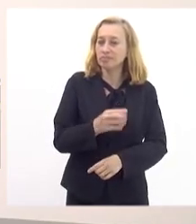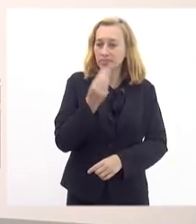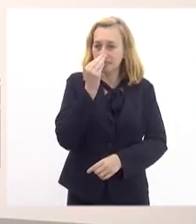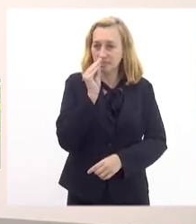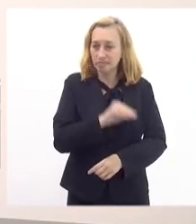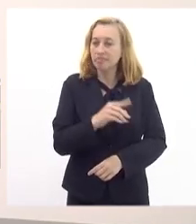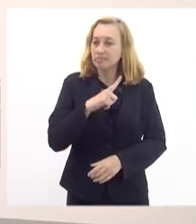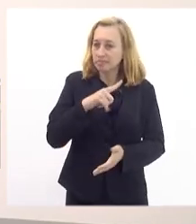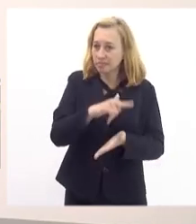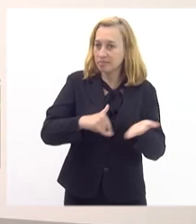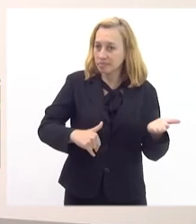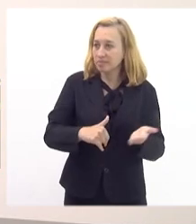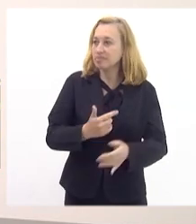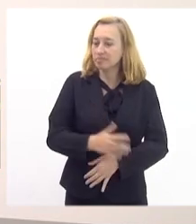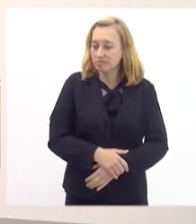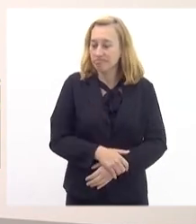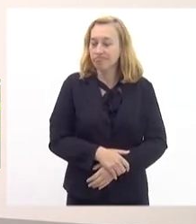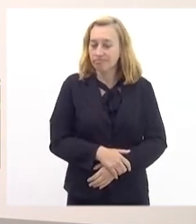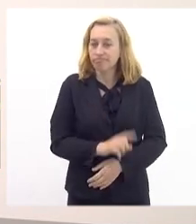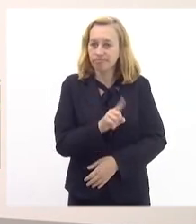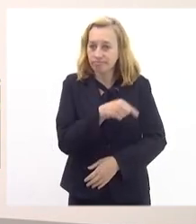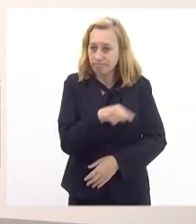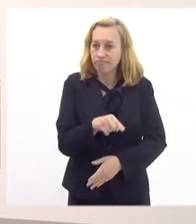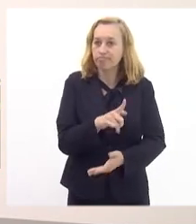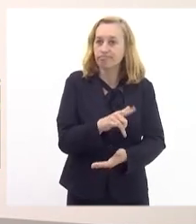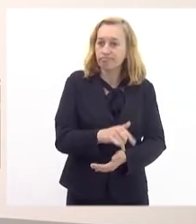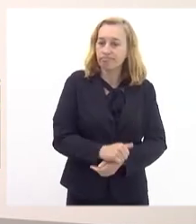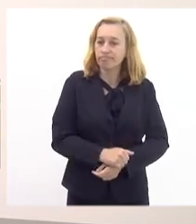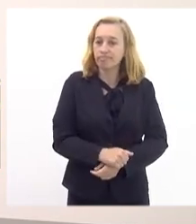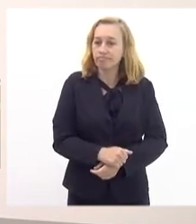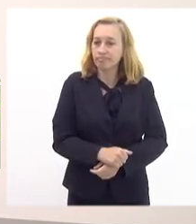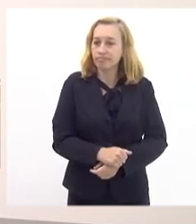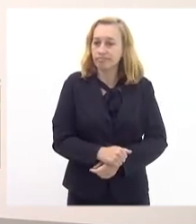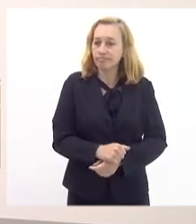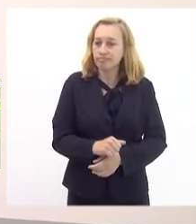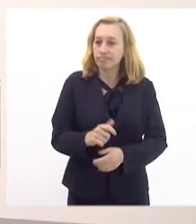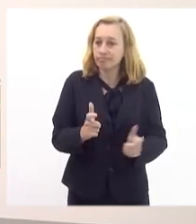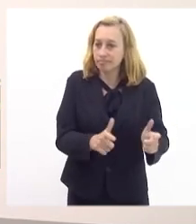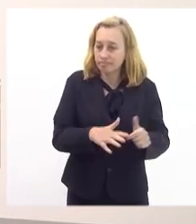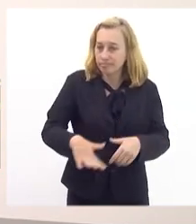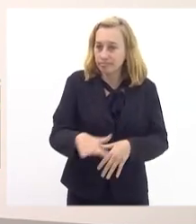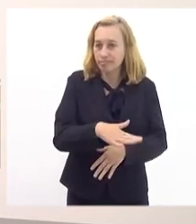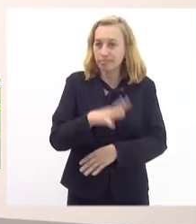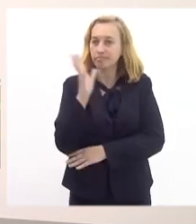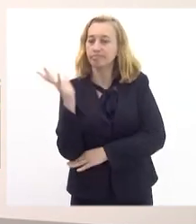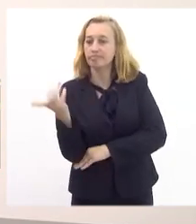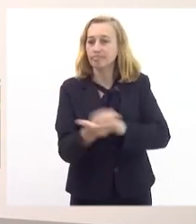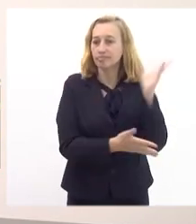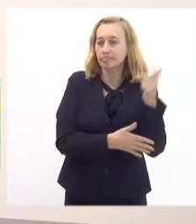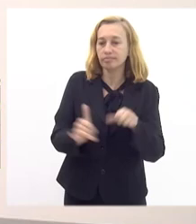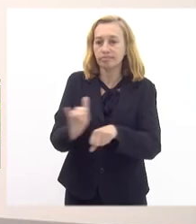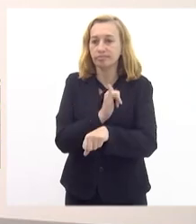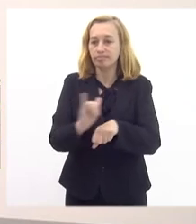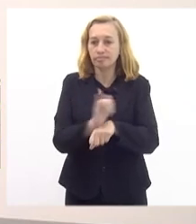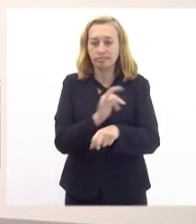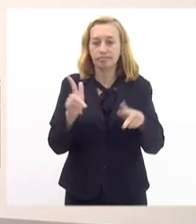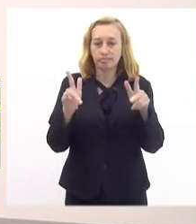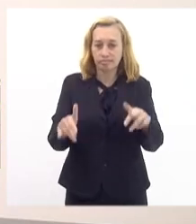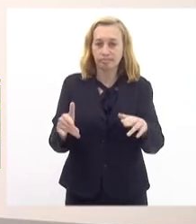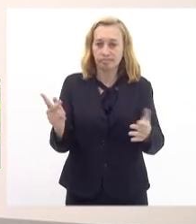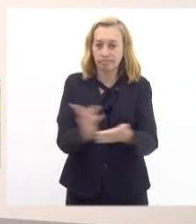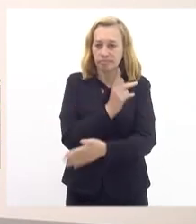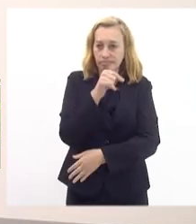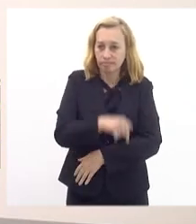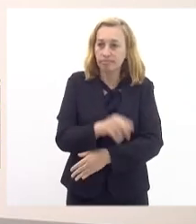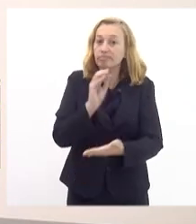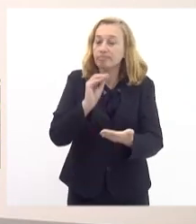tudo foi rejeitado foi rejeitado pela autoridade ambiental pela mesma estratégia que tá acontecendo aqui